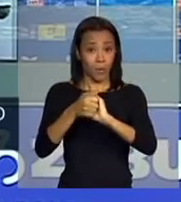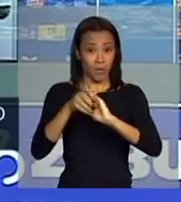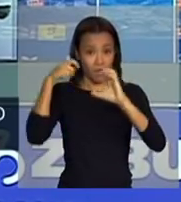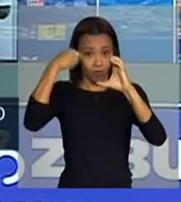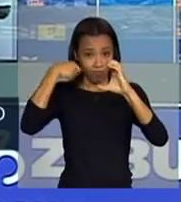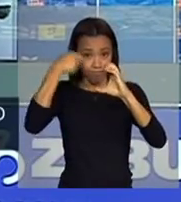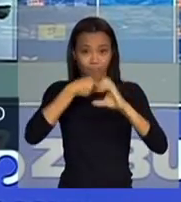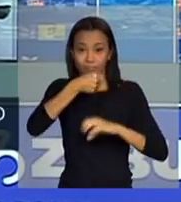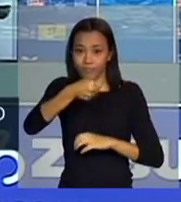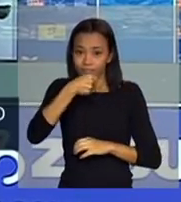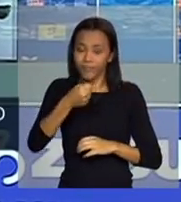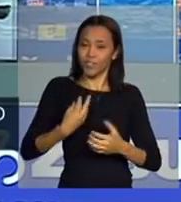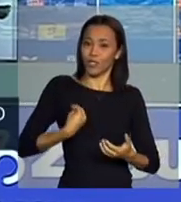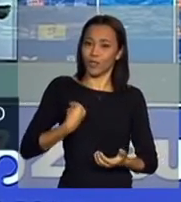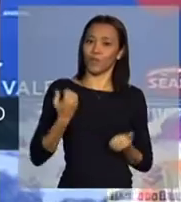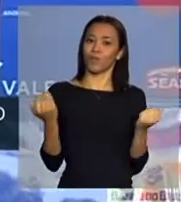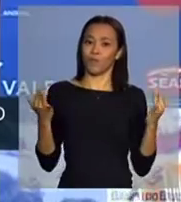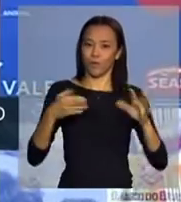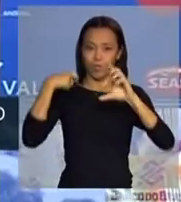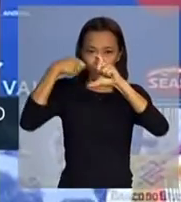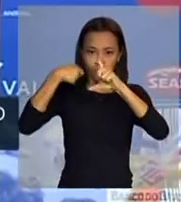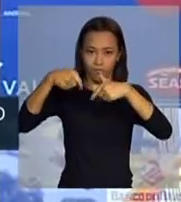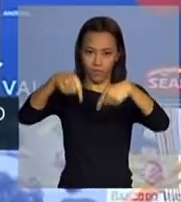brasileira presente neste momento.